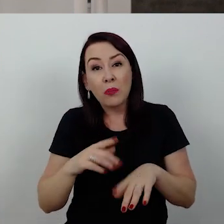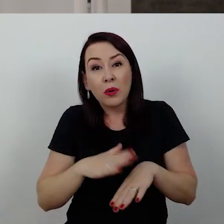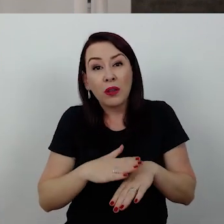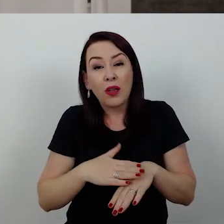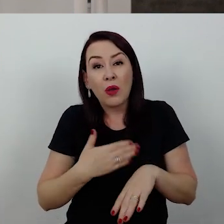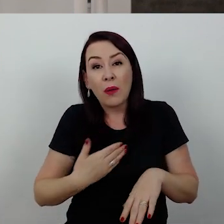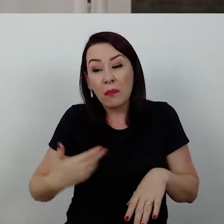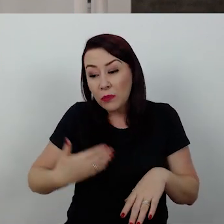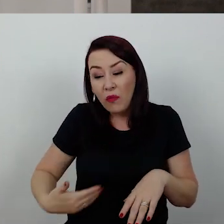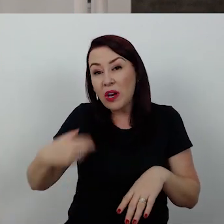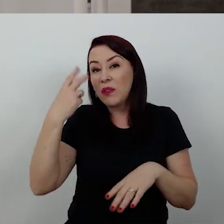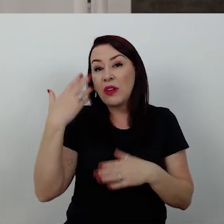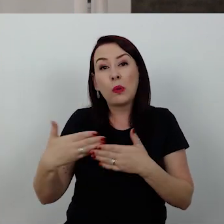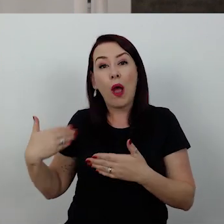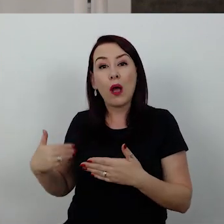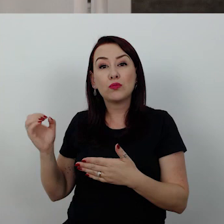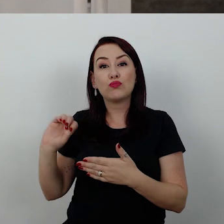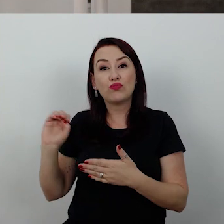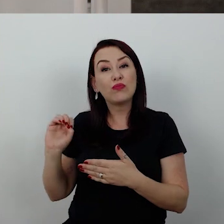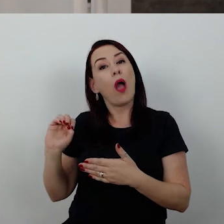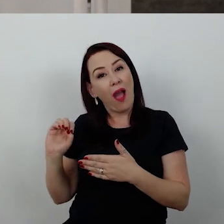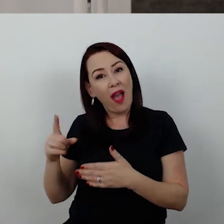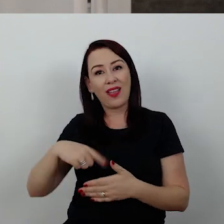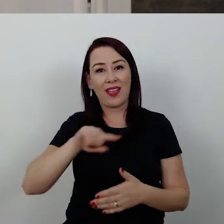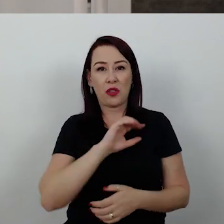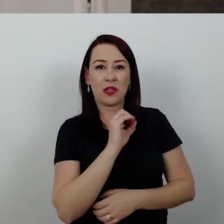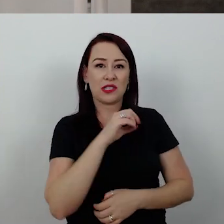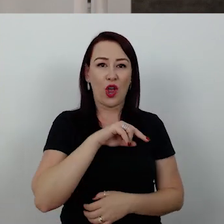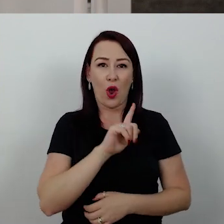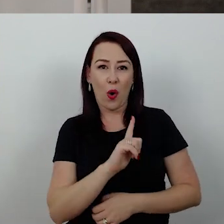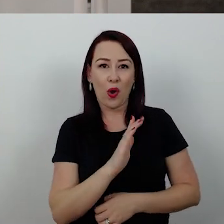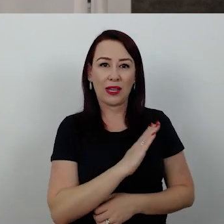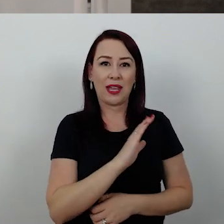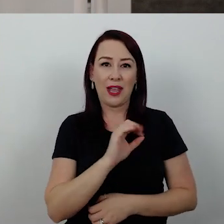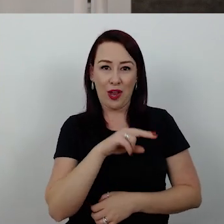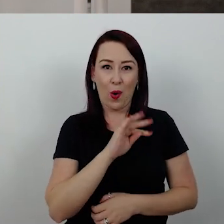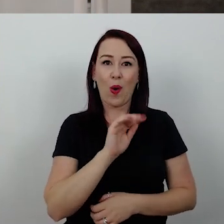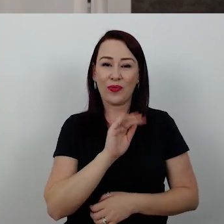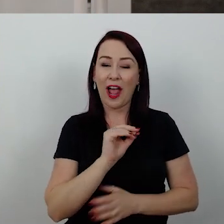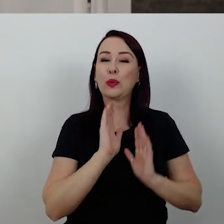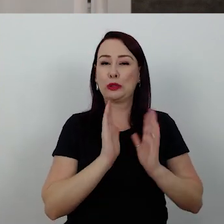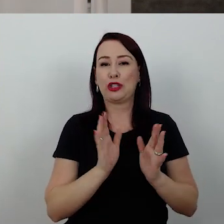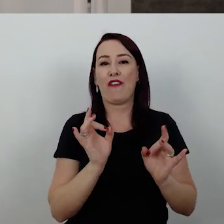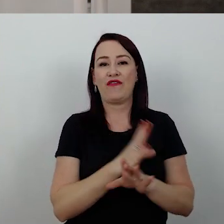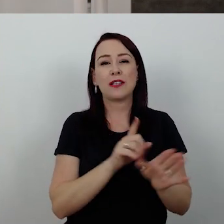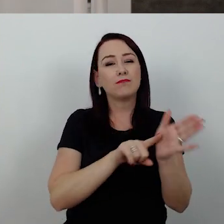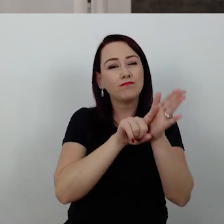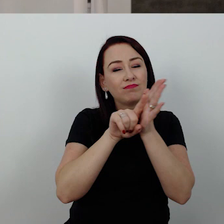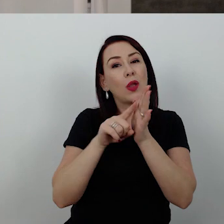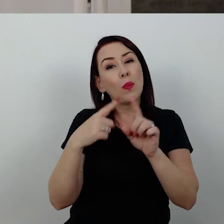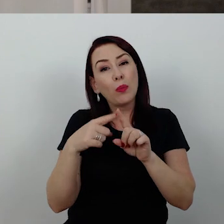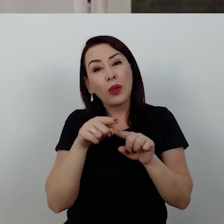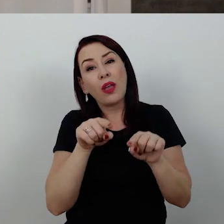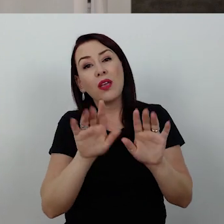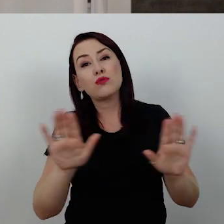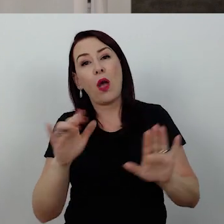se dava o trabalho de fazer uma pesquisa. E nós fizemos, já temos projeto para continuar, porque é importante. Eu acho que na cultura